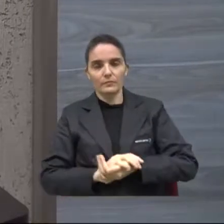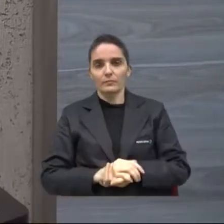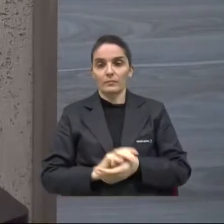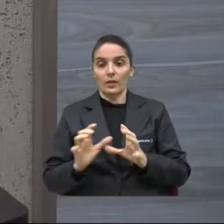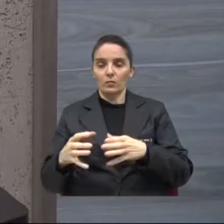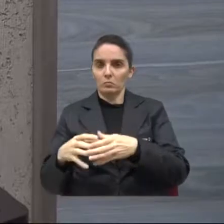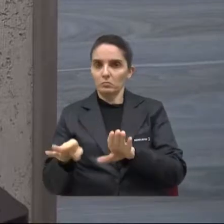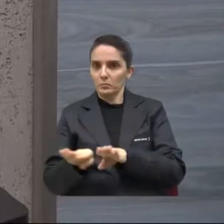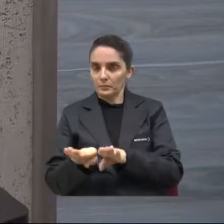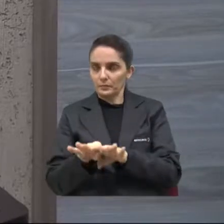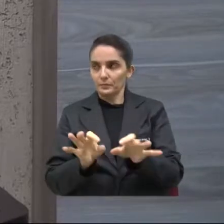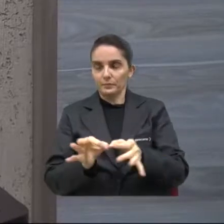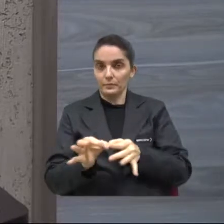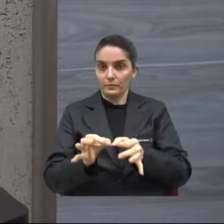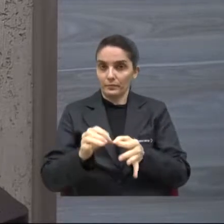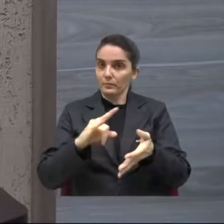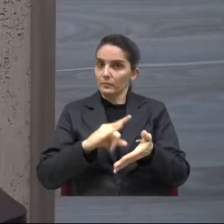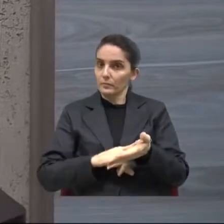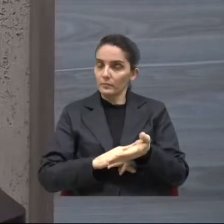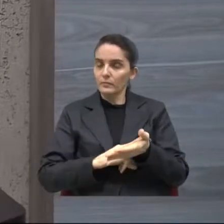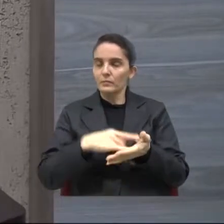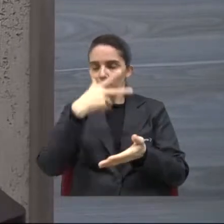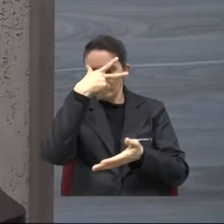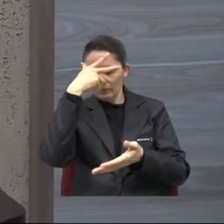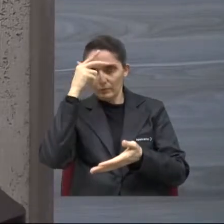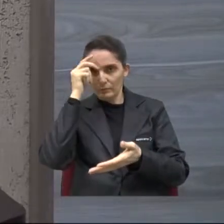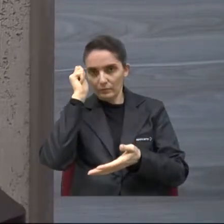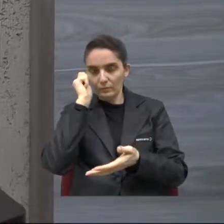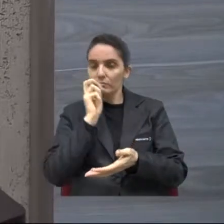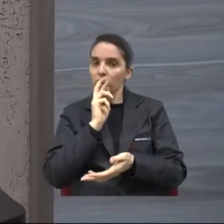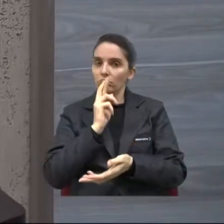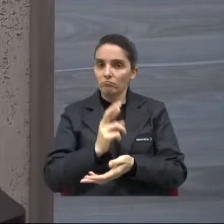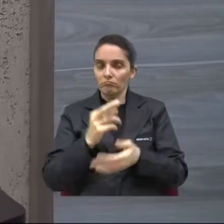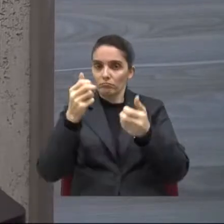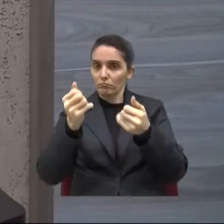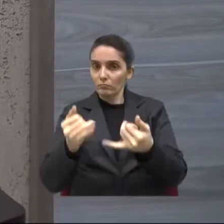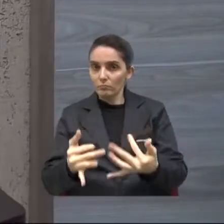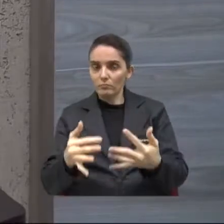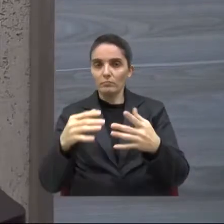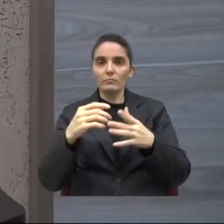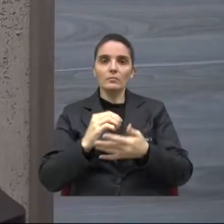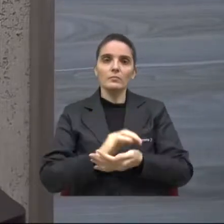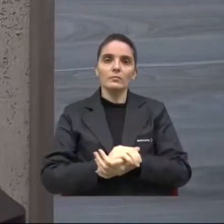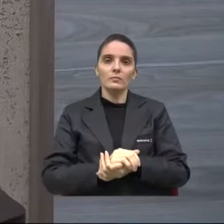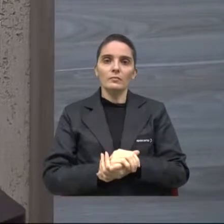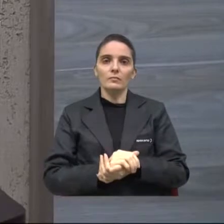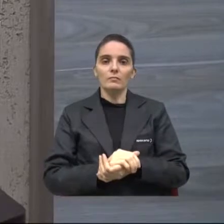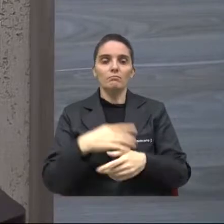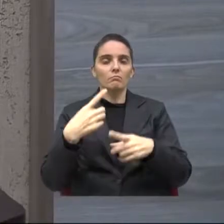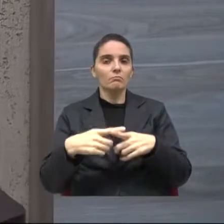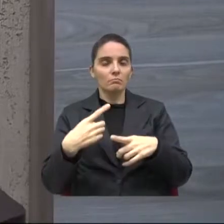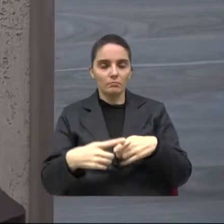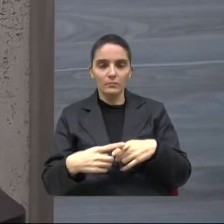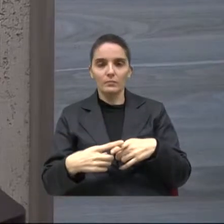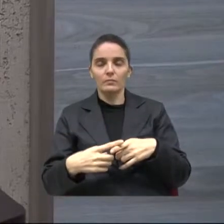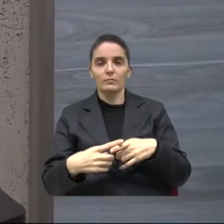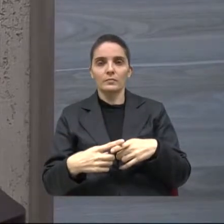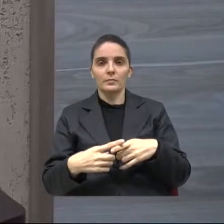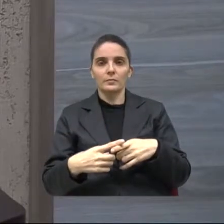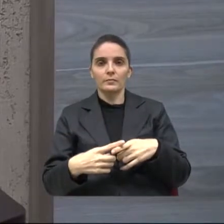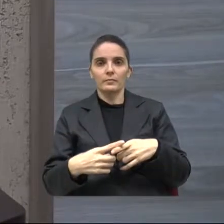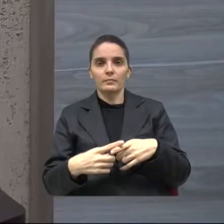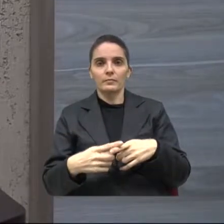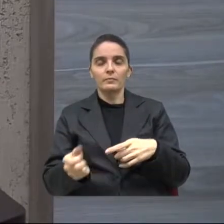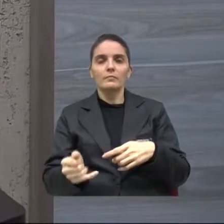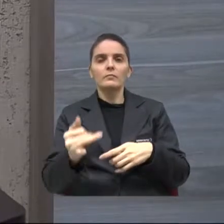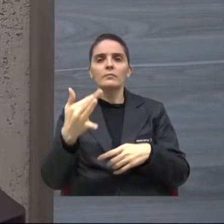alguns ofícios para a Prefeitura Municipal para poder justificar a solicitação da quantidade